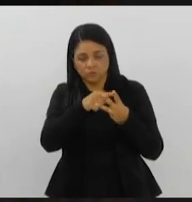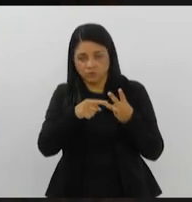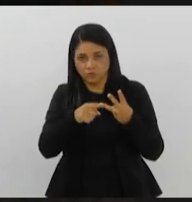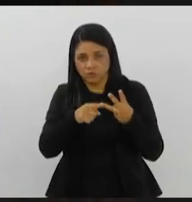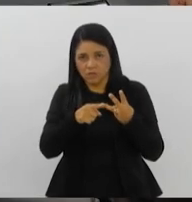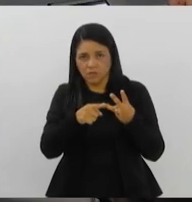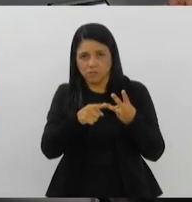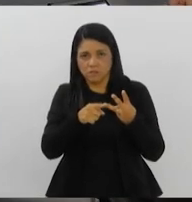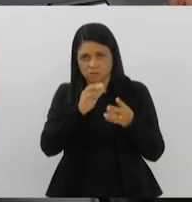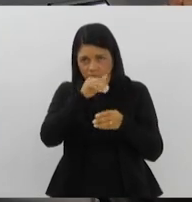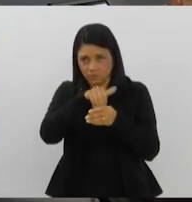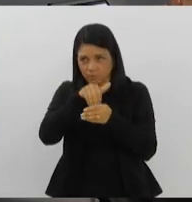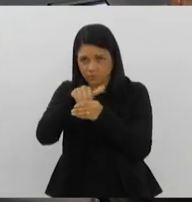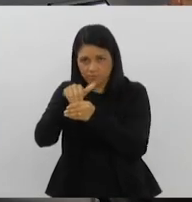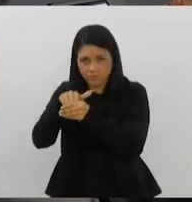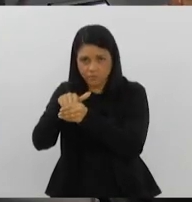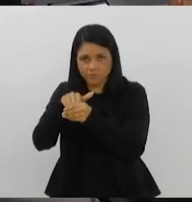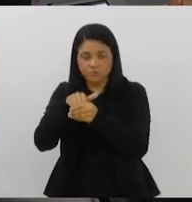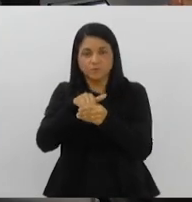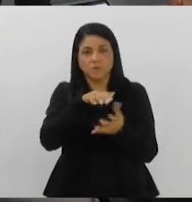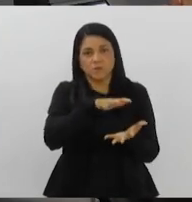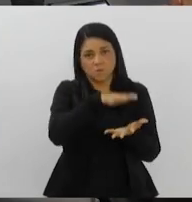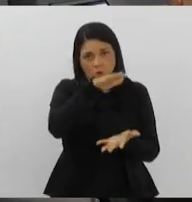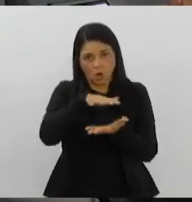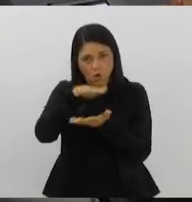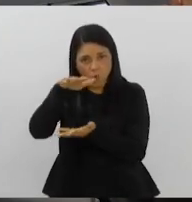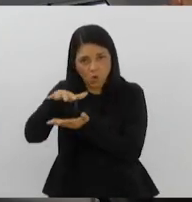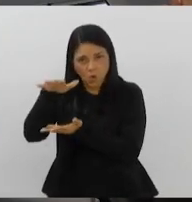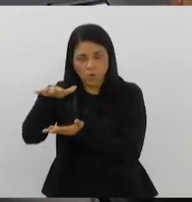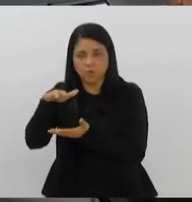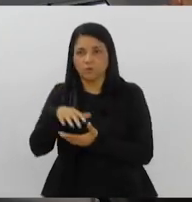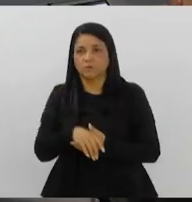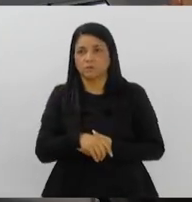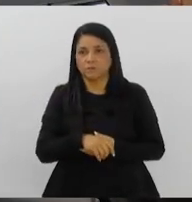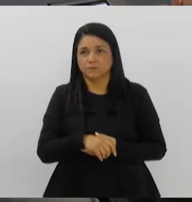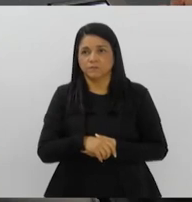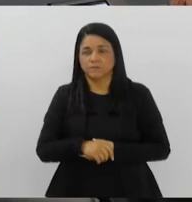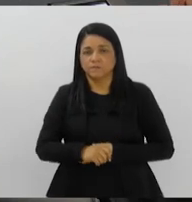bloco? Deputado Luiz Paulo.